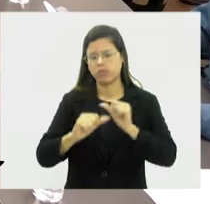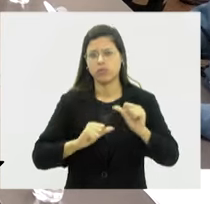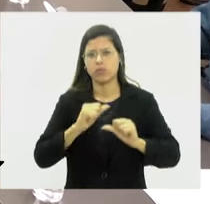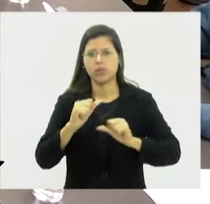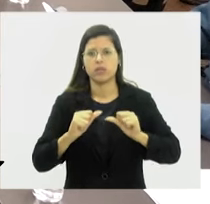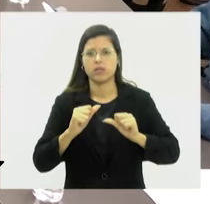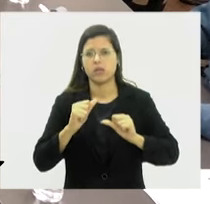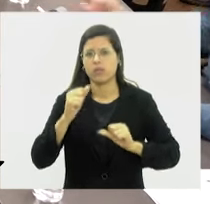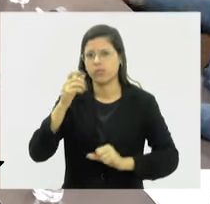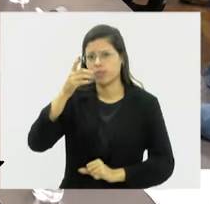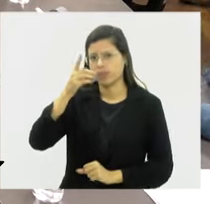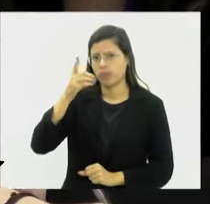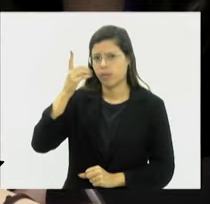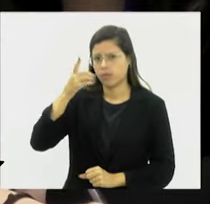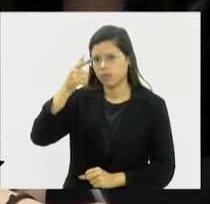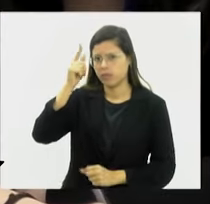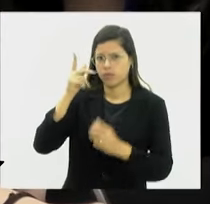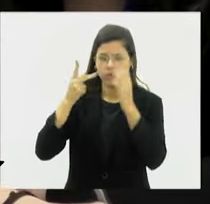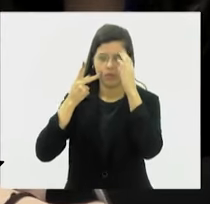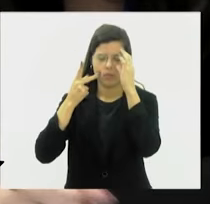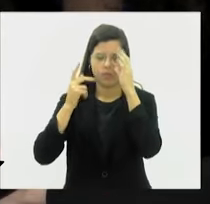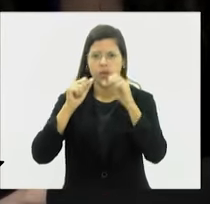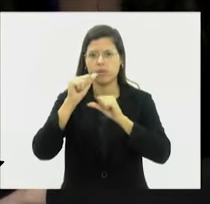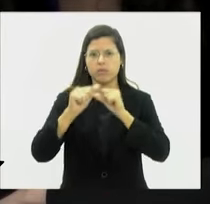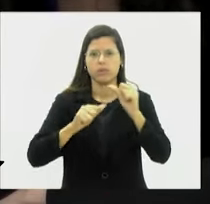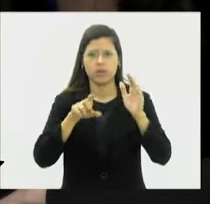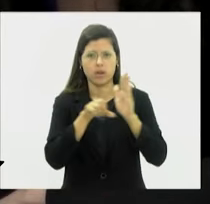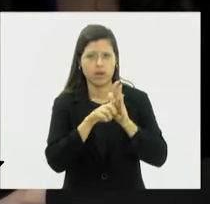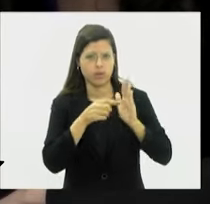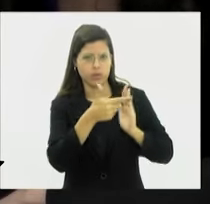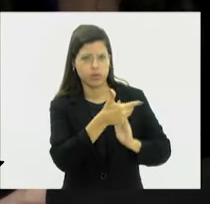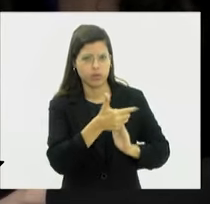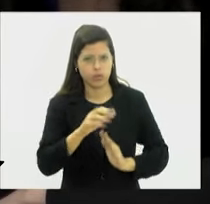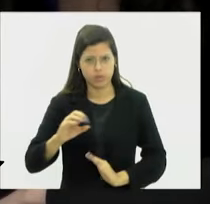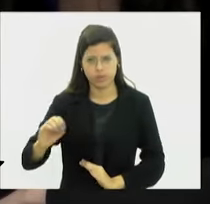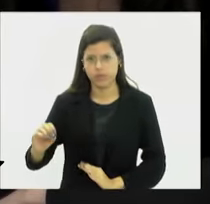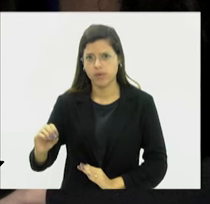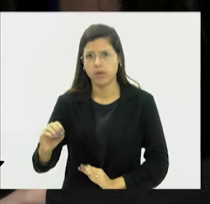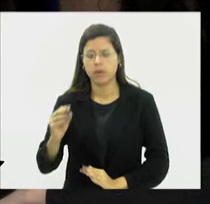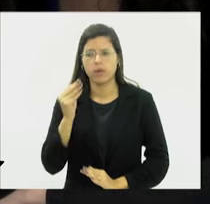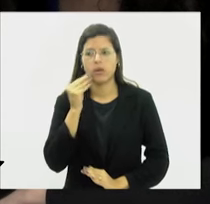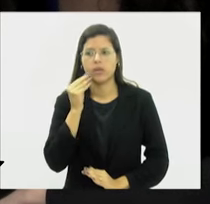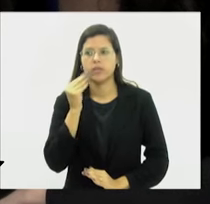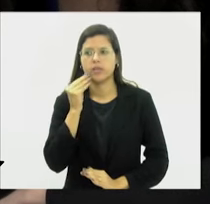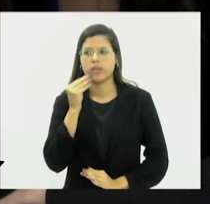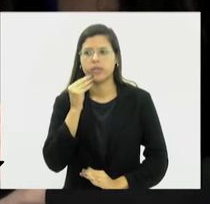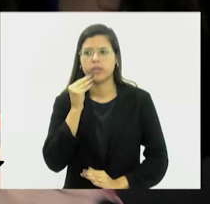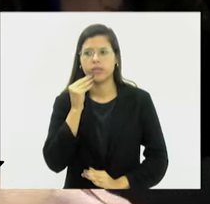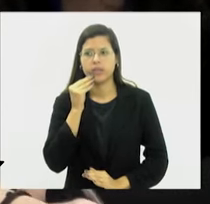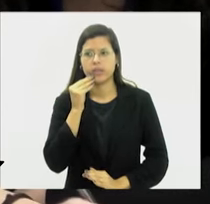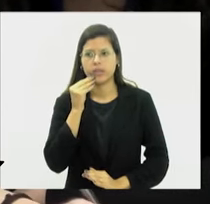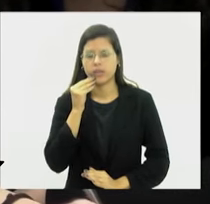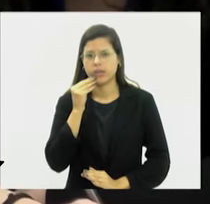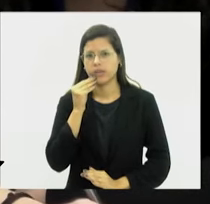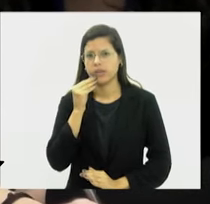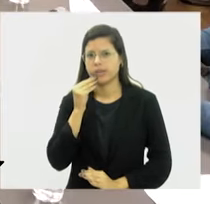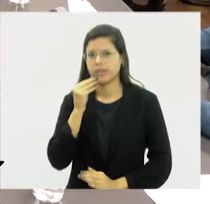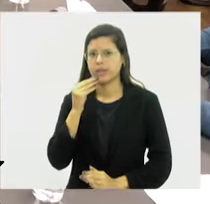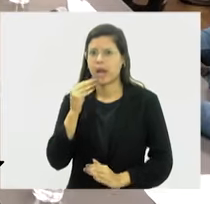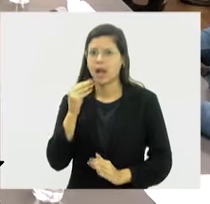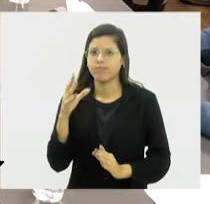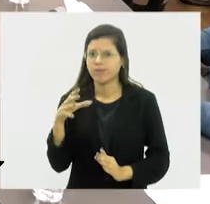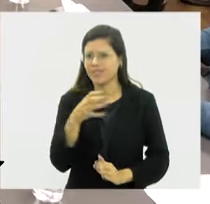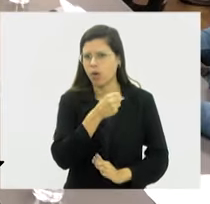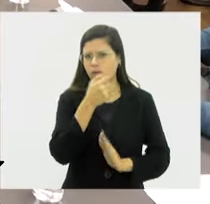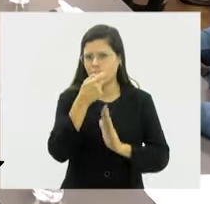sugere, são pertinentes, a alteração da lei de 2000, e tentar salvaguardar o texto, porque, de fato, o texto de Vossa Excelência é muito